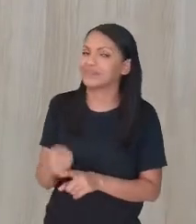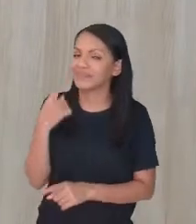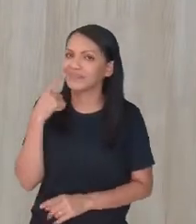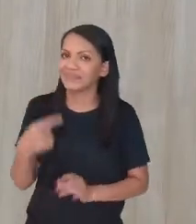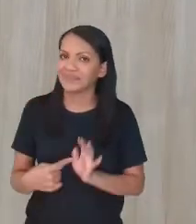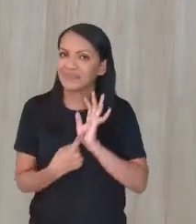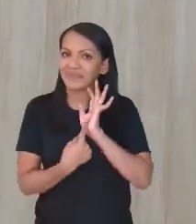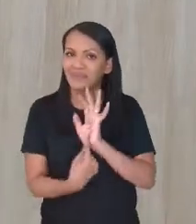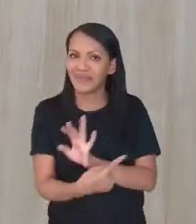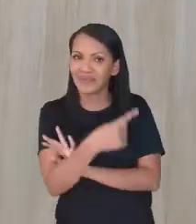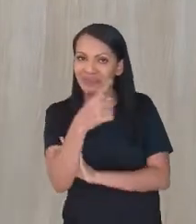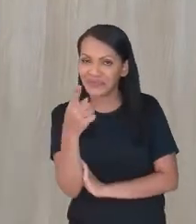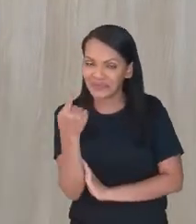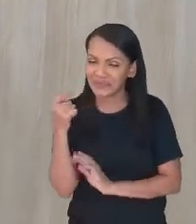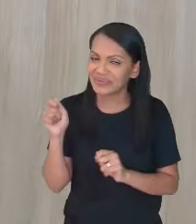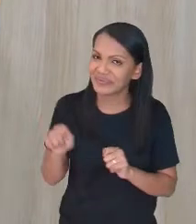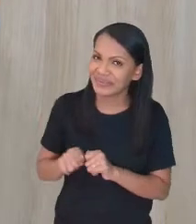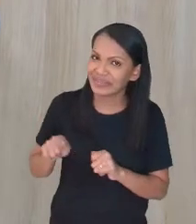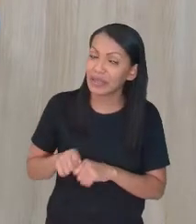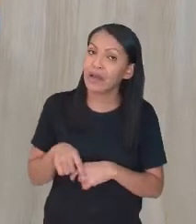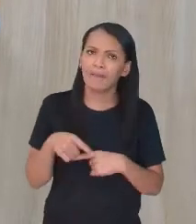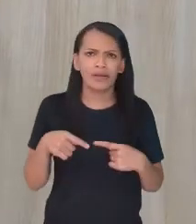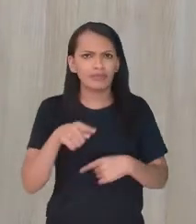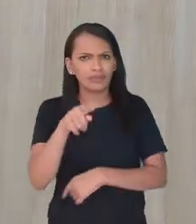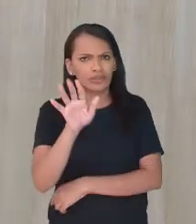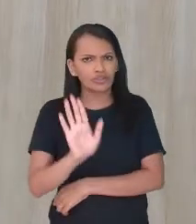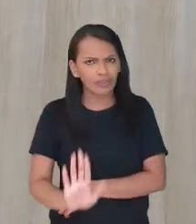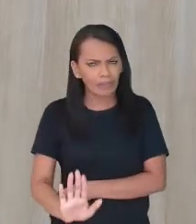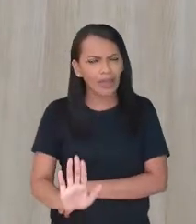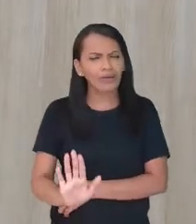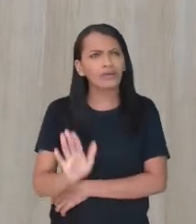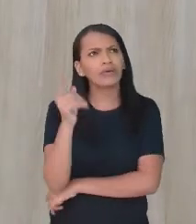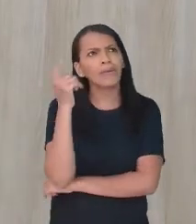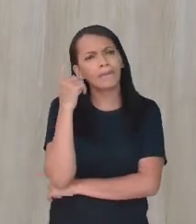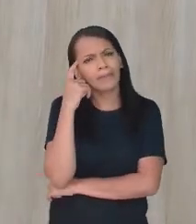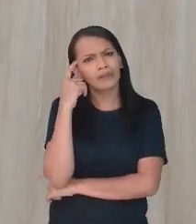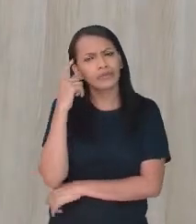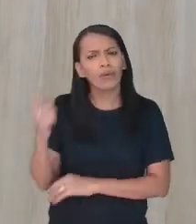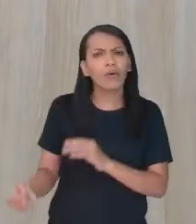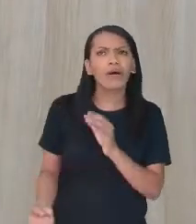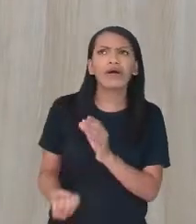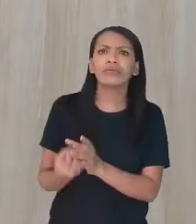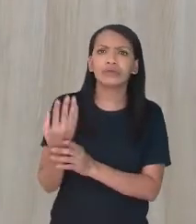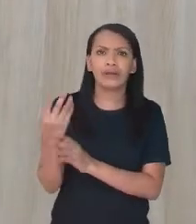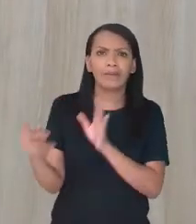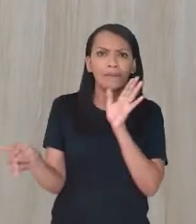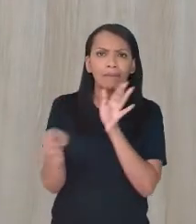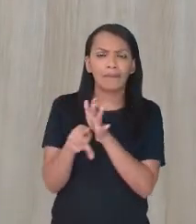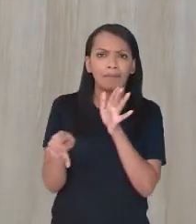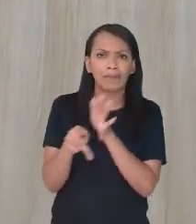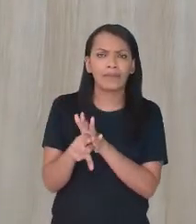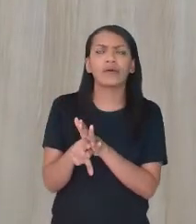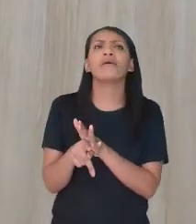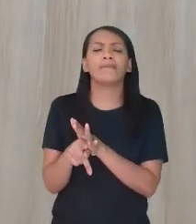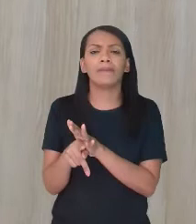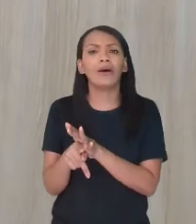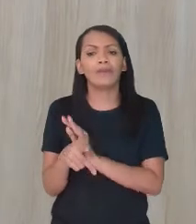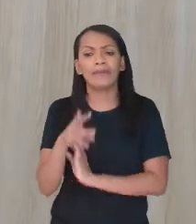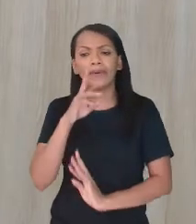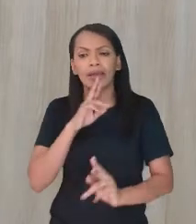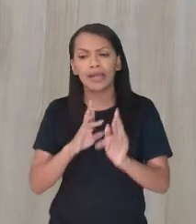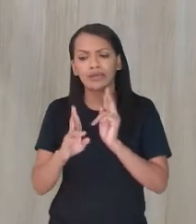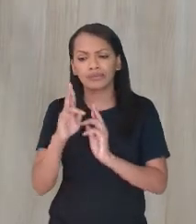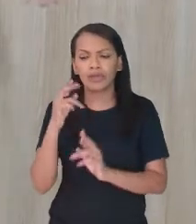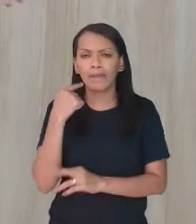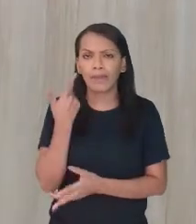problema para você resolver. Mas você já pensou também em criar um próprio problema aí com